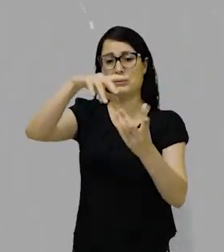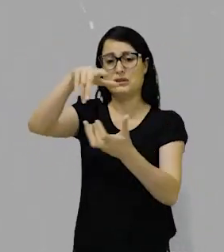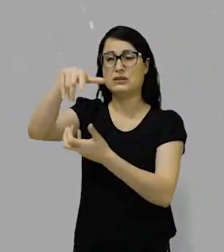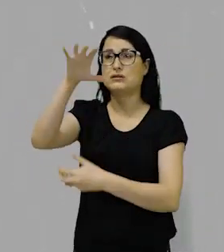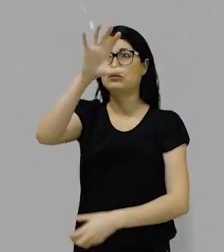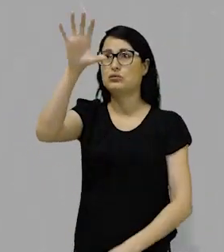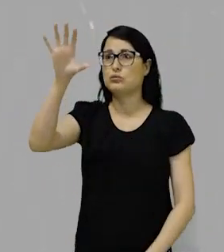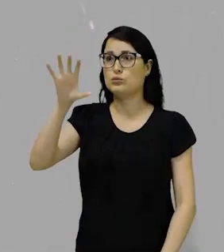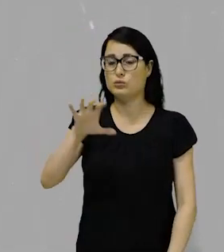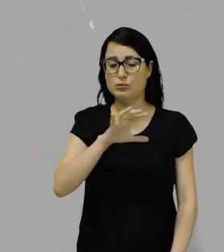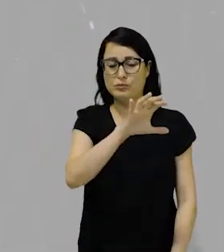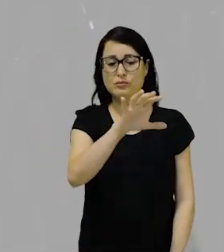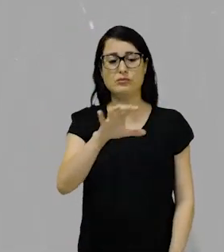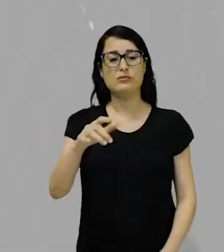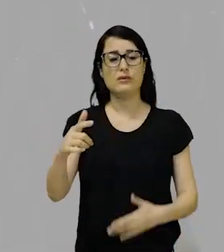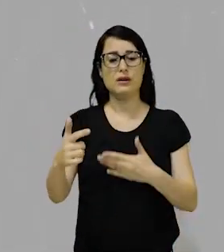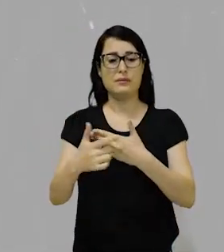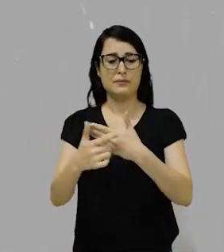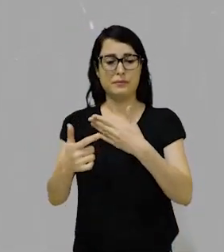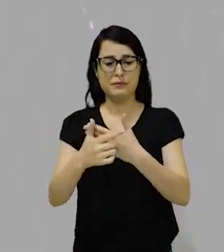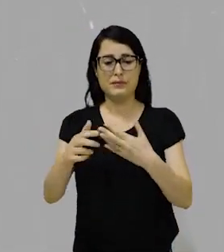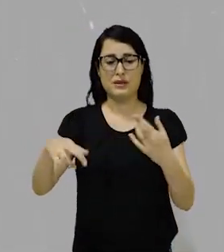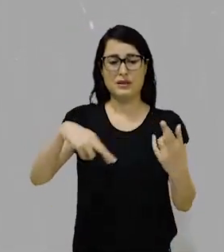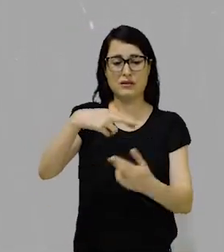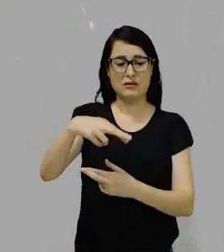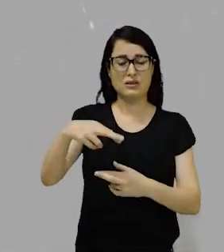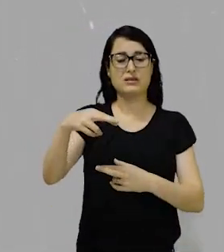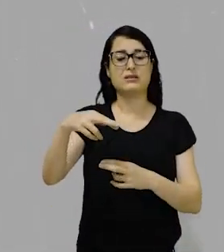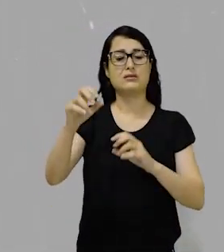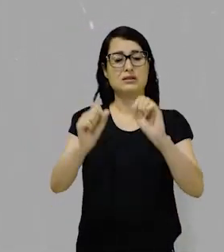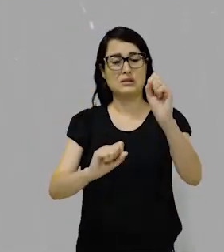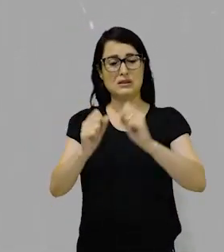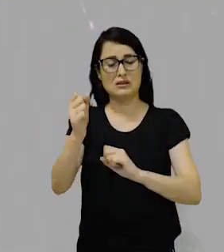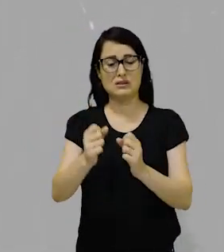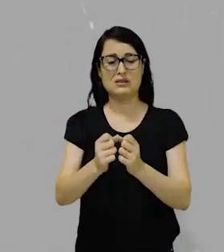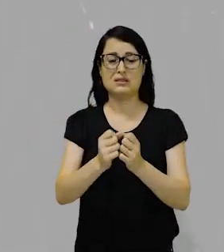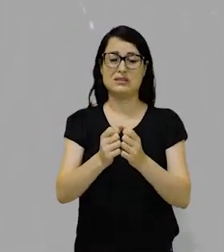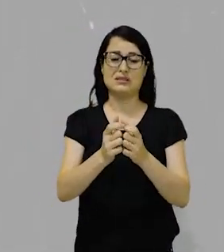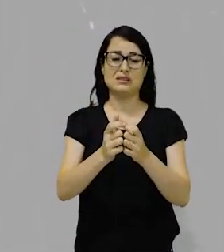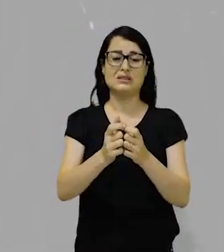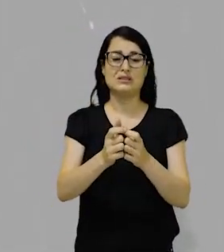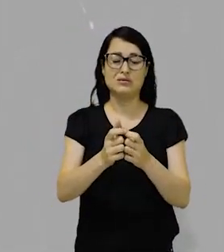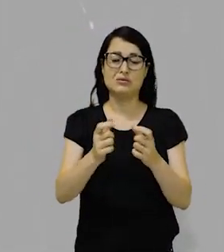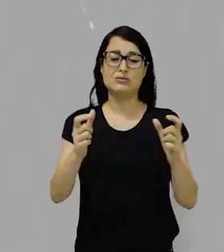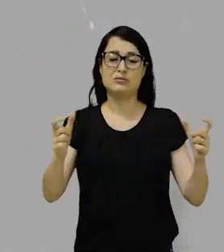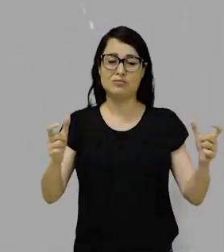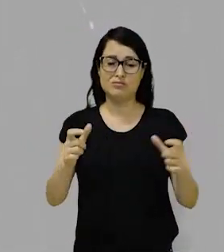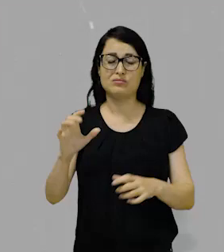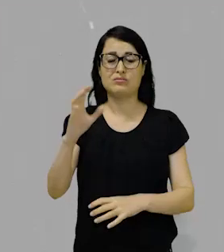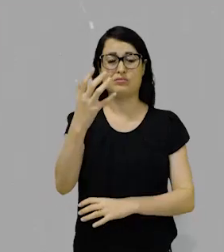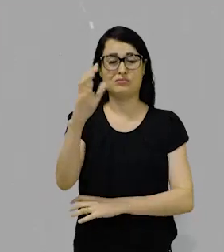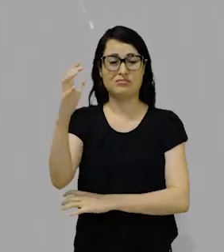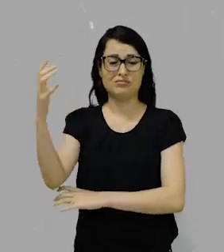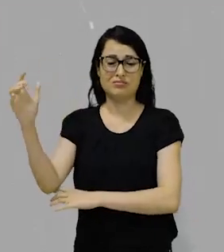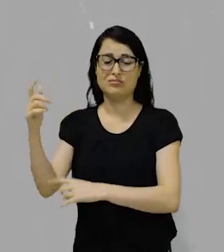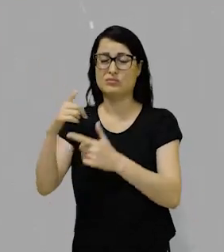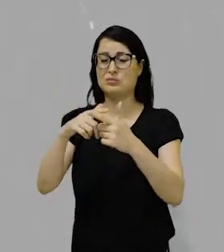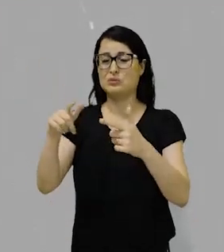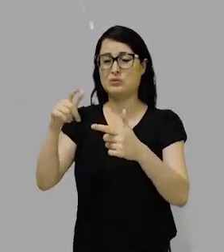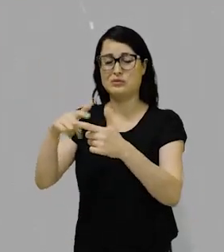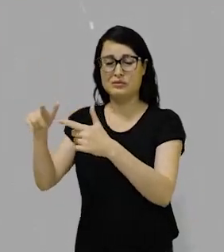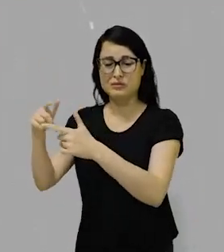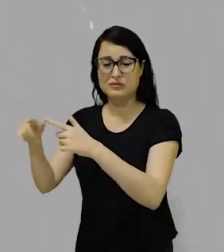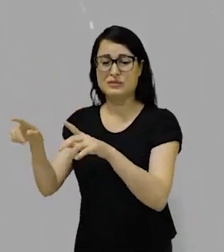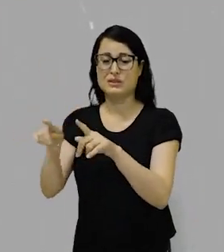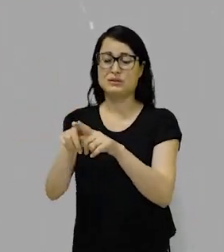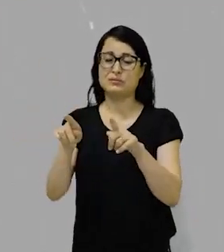vai ter um papel importante na degradação, no aumento da degradação dos recursos naturais e nessa lógica ambiental,